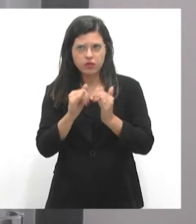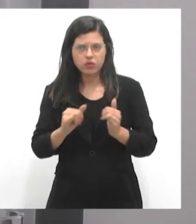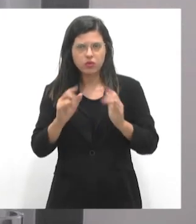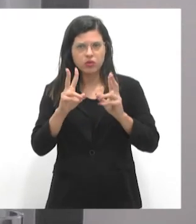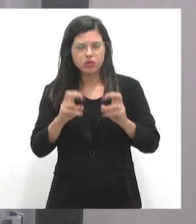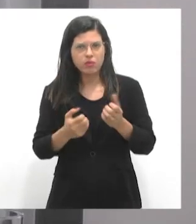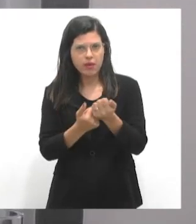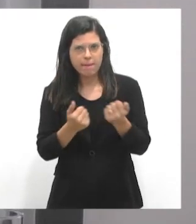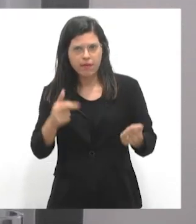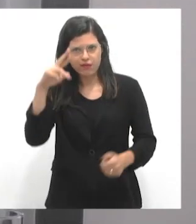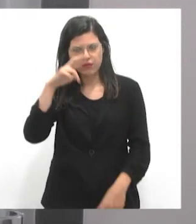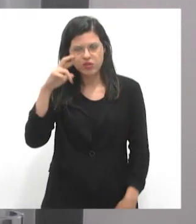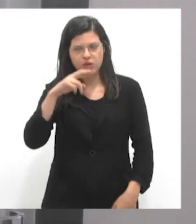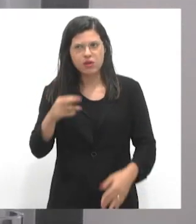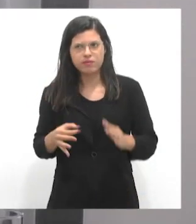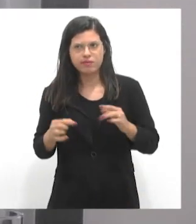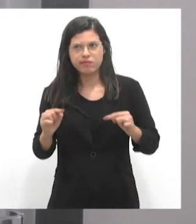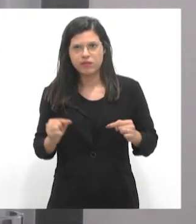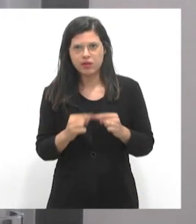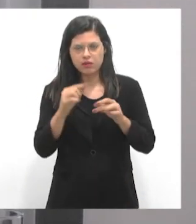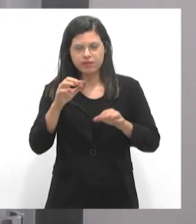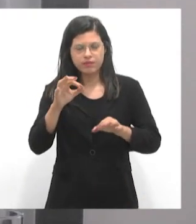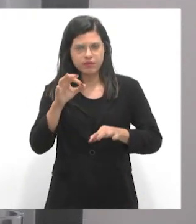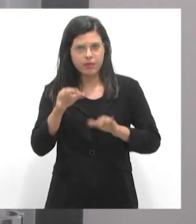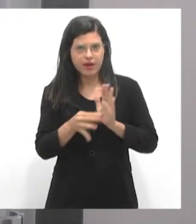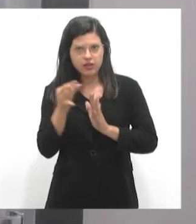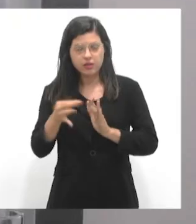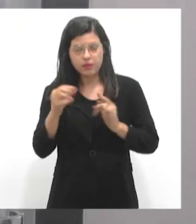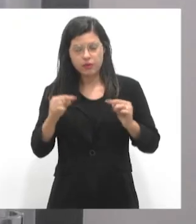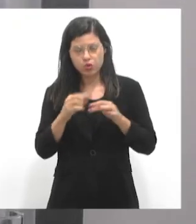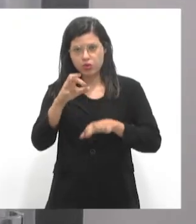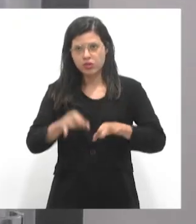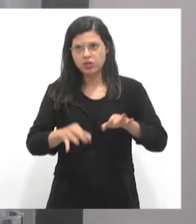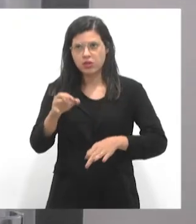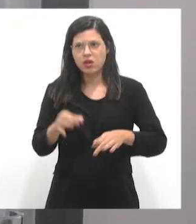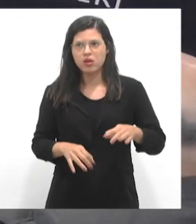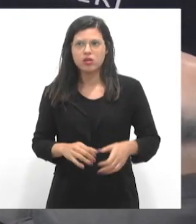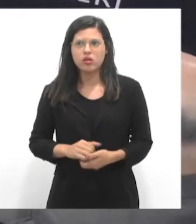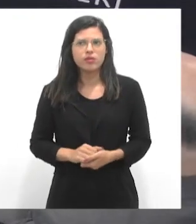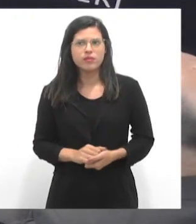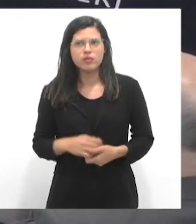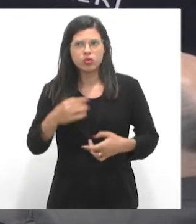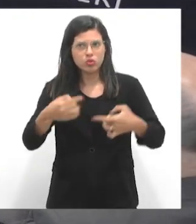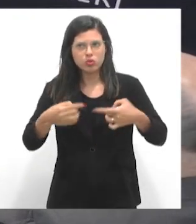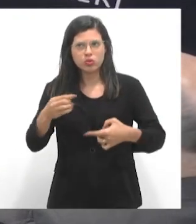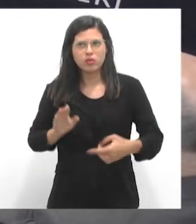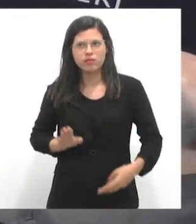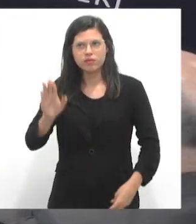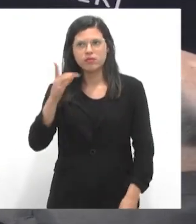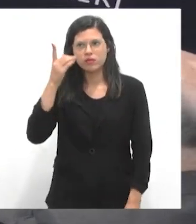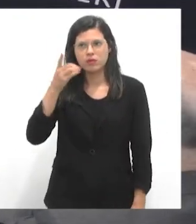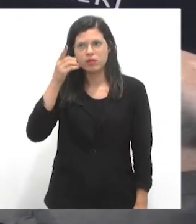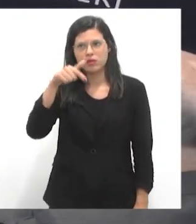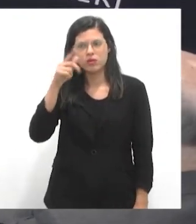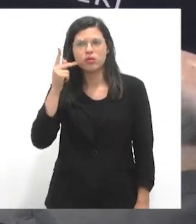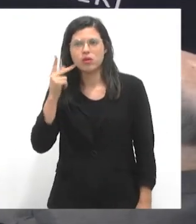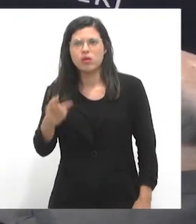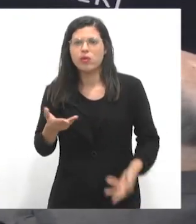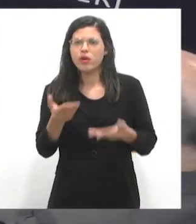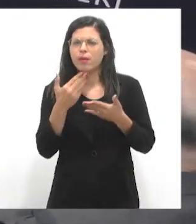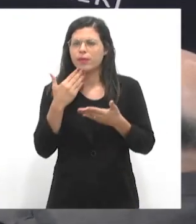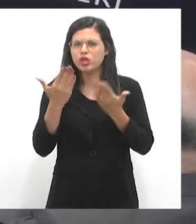é pela constitucionalidade. Em discussão. Senhor presidente, Deputado Luiz Paulo, eu queria pedir vista desse processo. é isso que eu ia